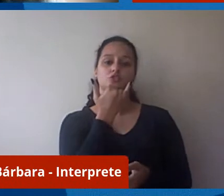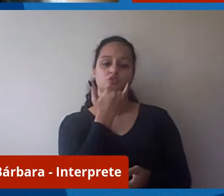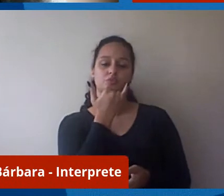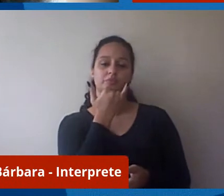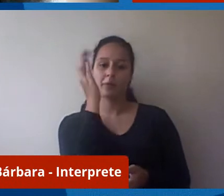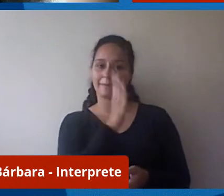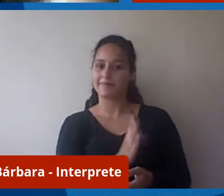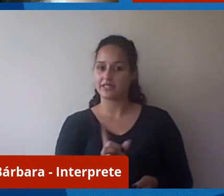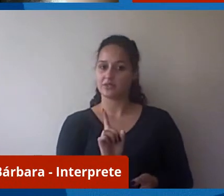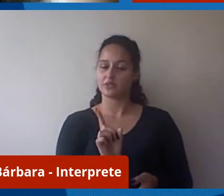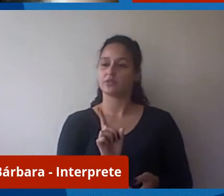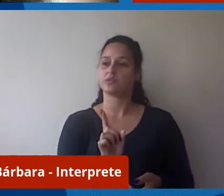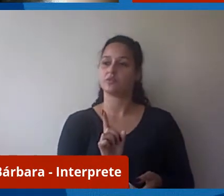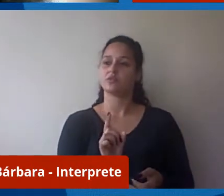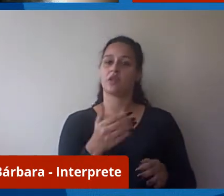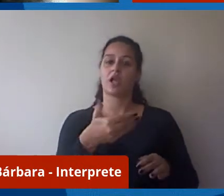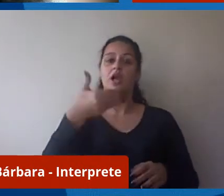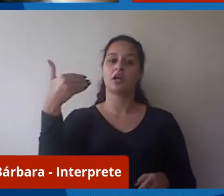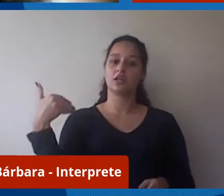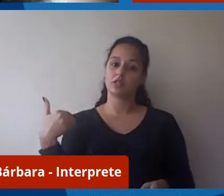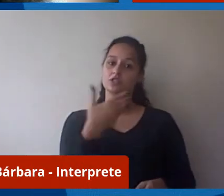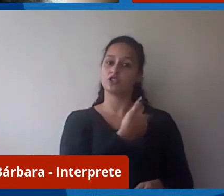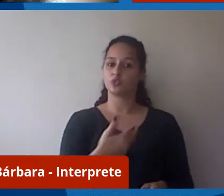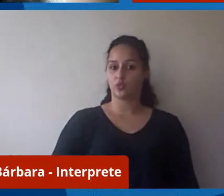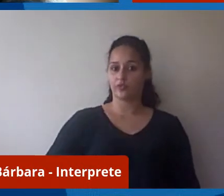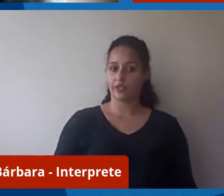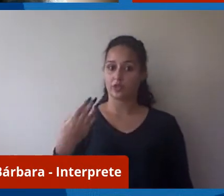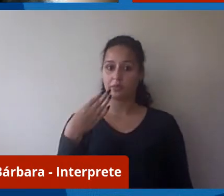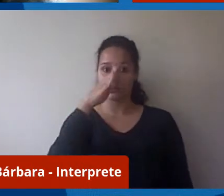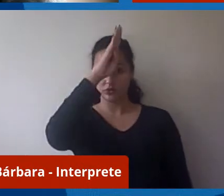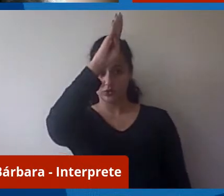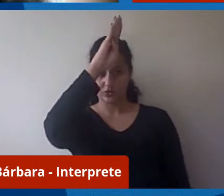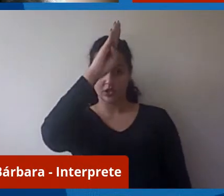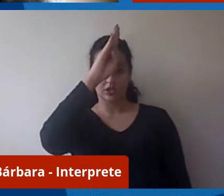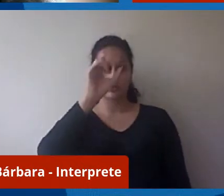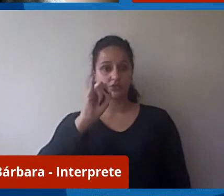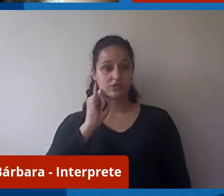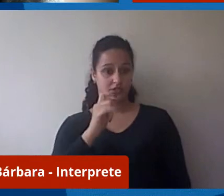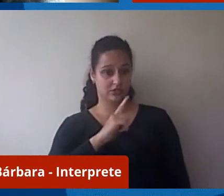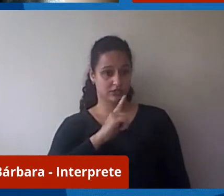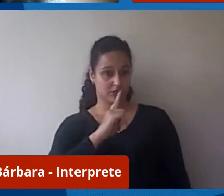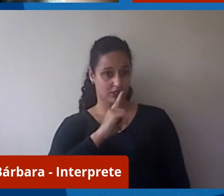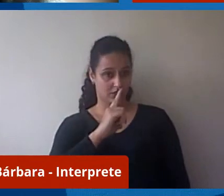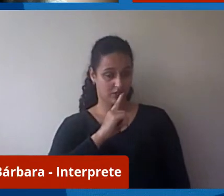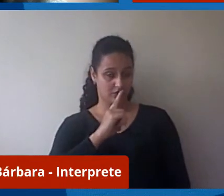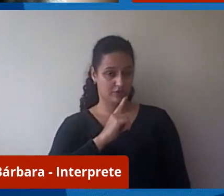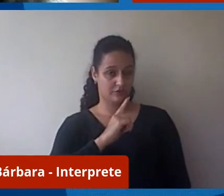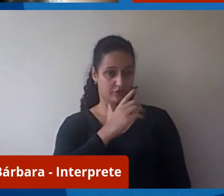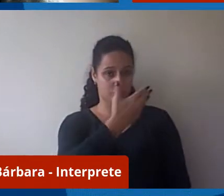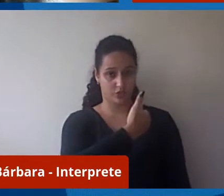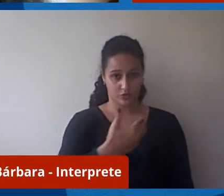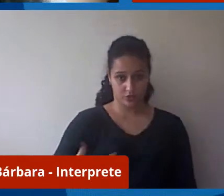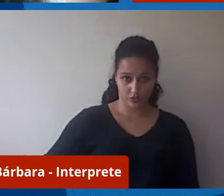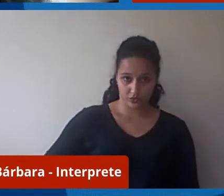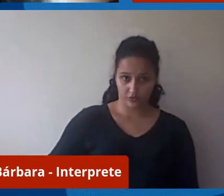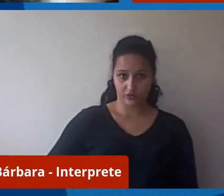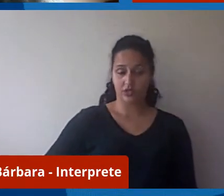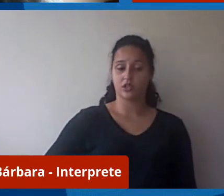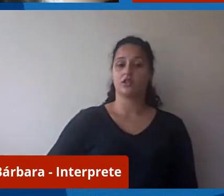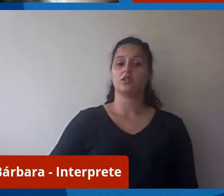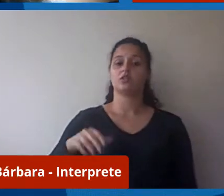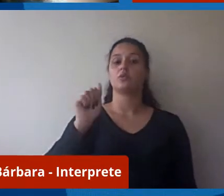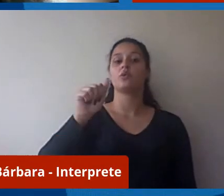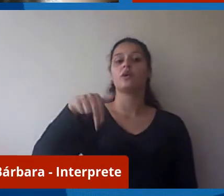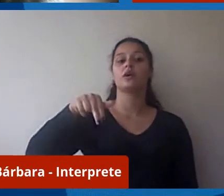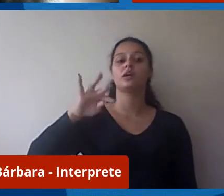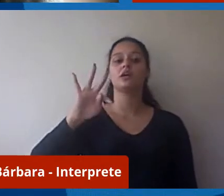Se antes do governo Bolsonaro, se tivemos governos antineoliberais. Bom, o